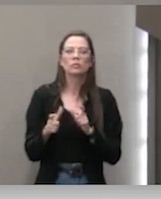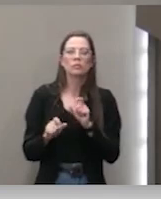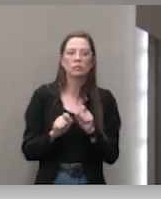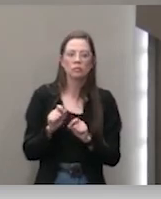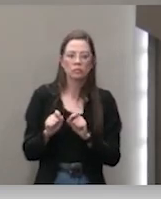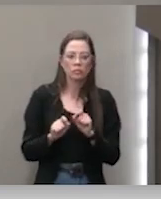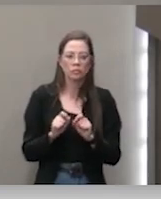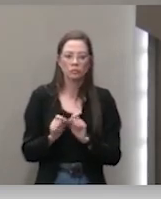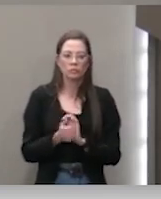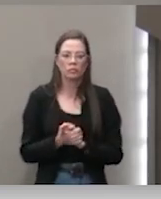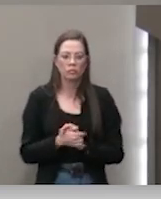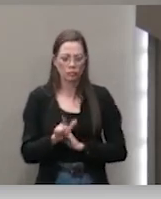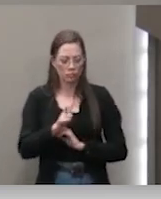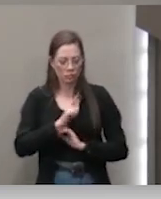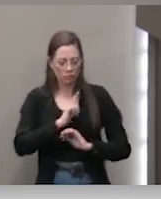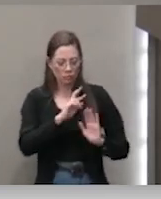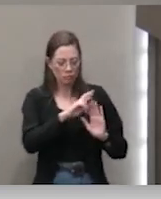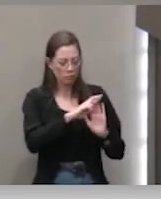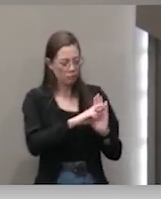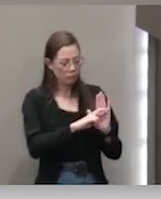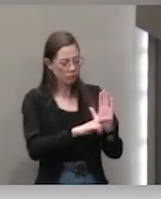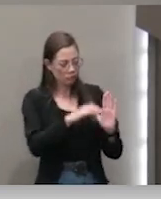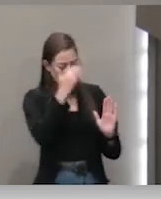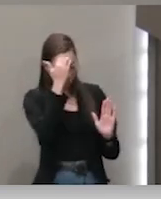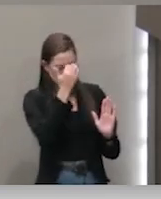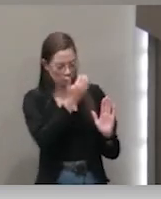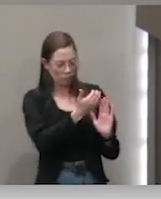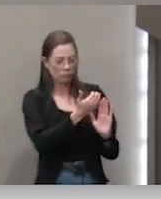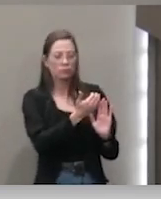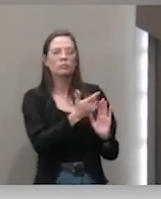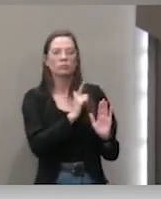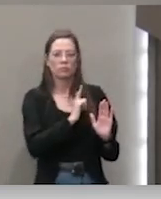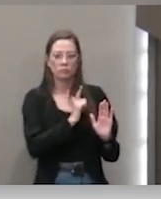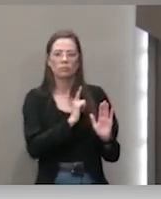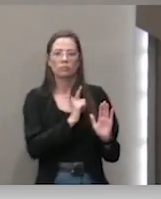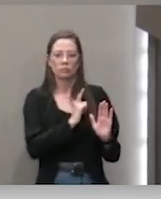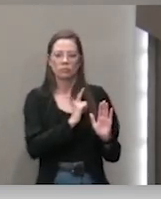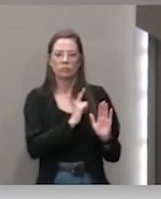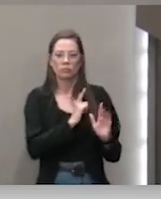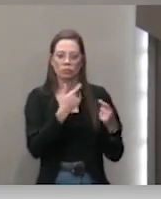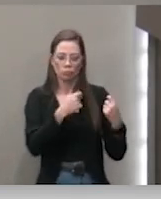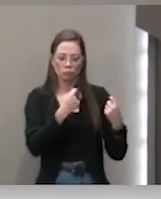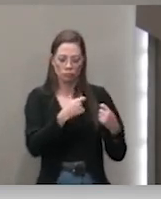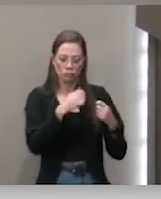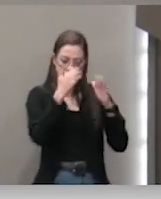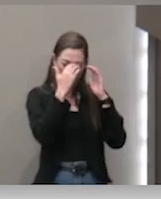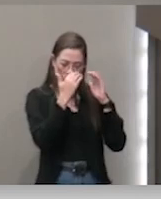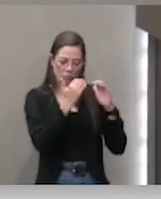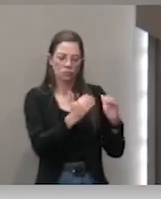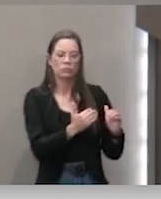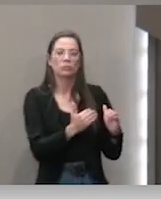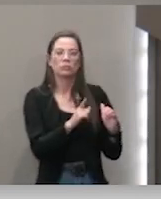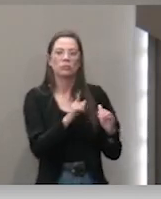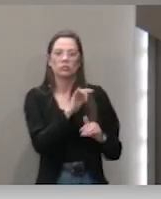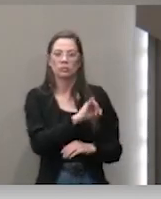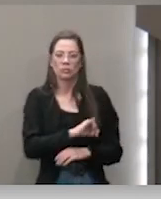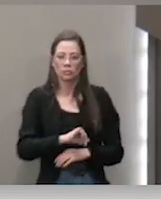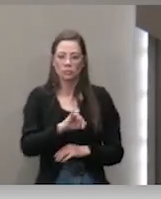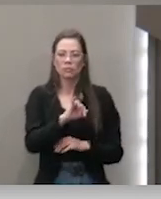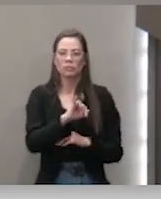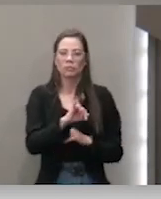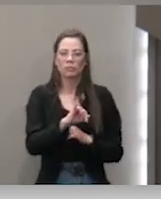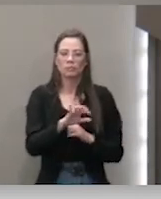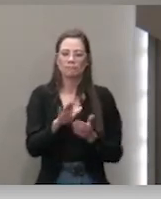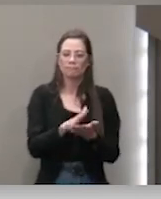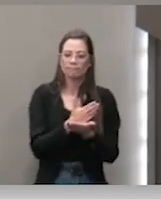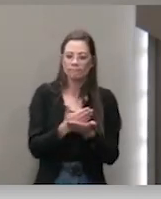onde tem regras, regramento e que são cumpridos. E isso que é o importante. E